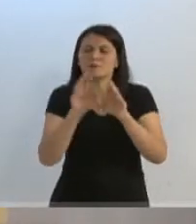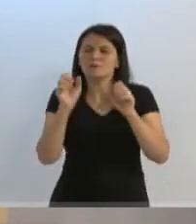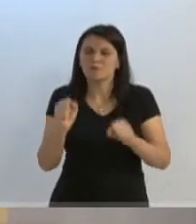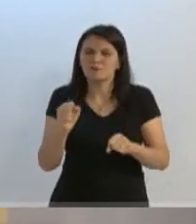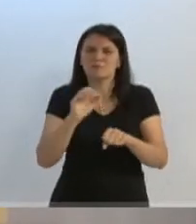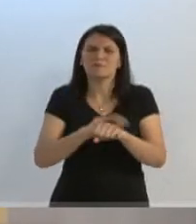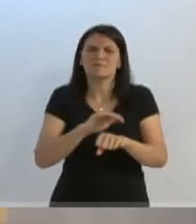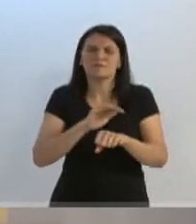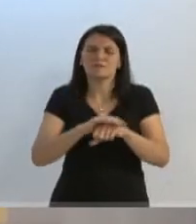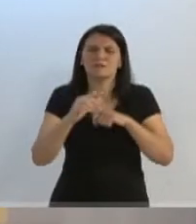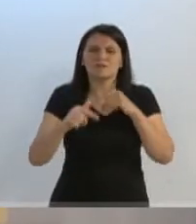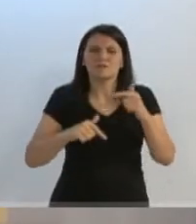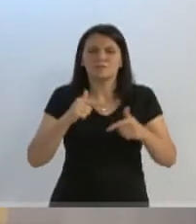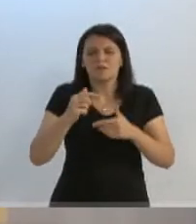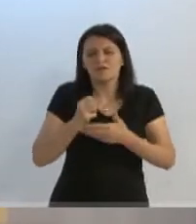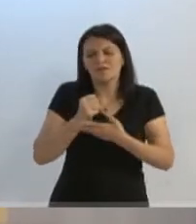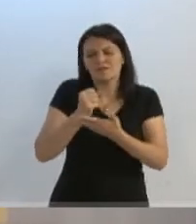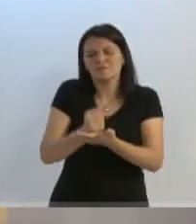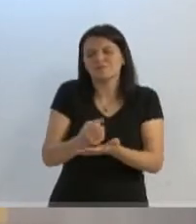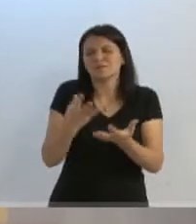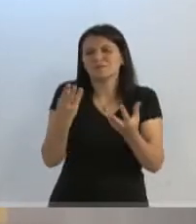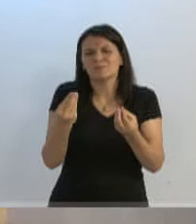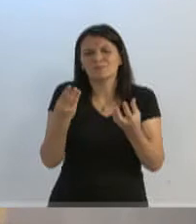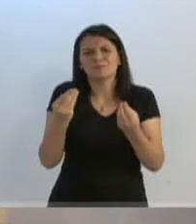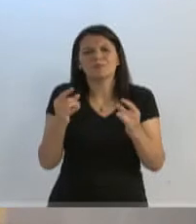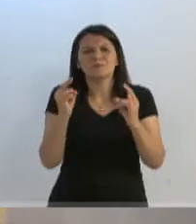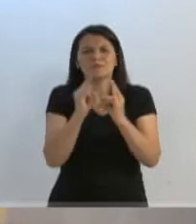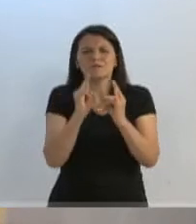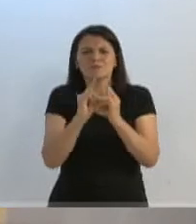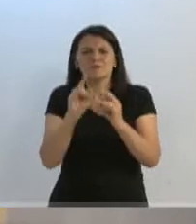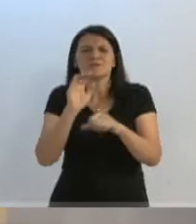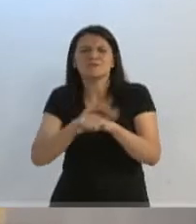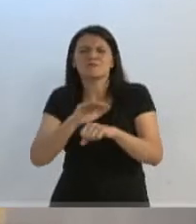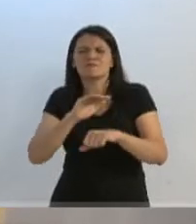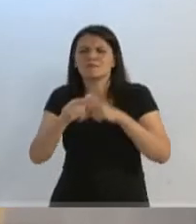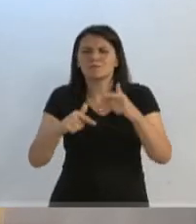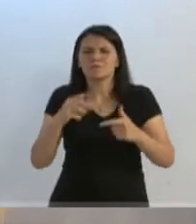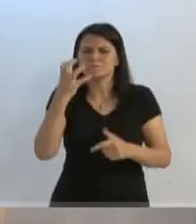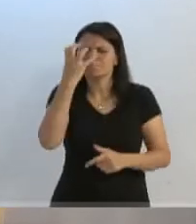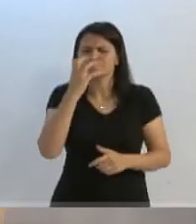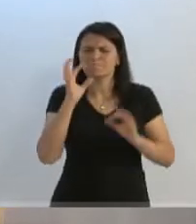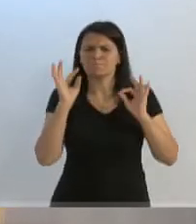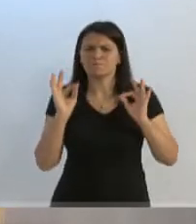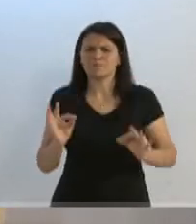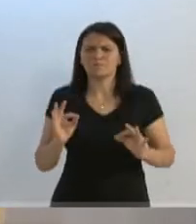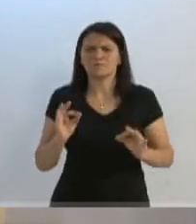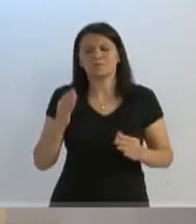este tipo de trabalho e ajudar muitas entidades que fazem um trabalho seríssimo aqui na nossa cidade muito obrigado